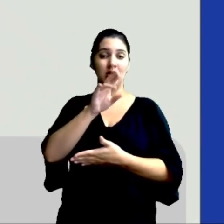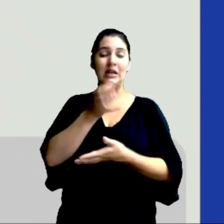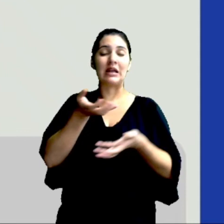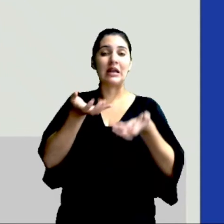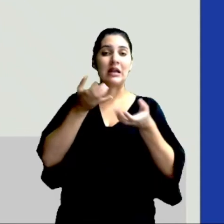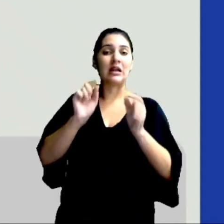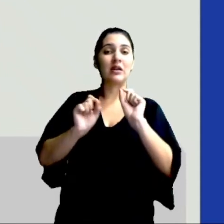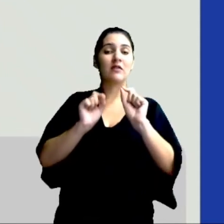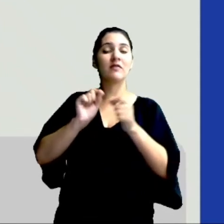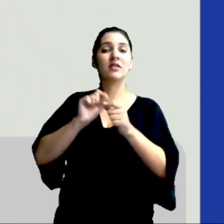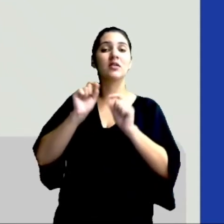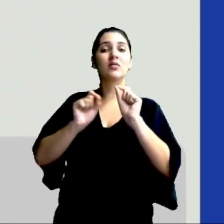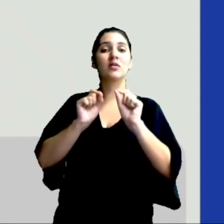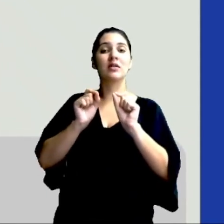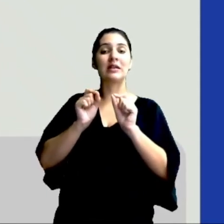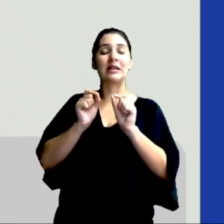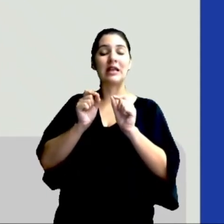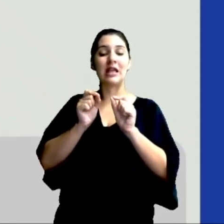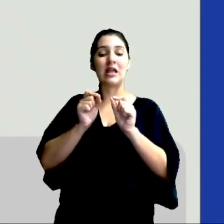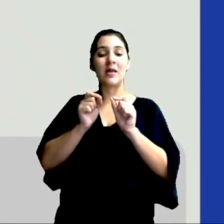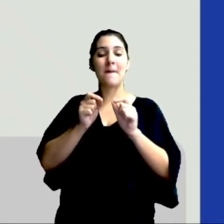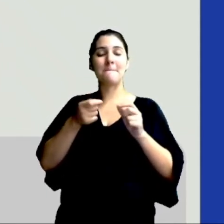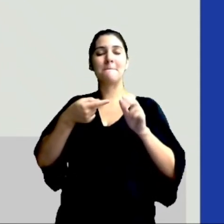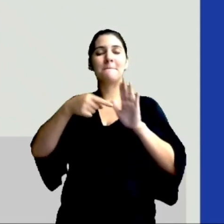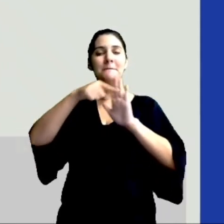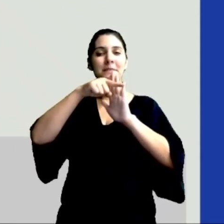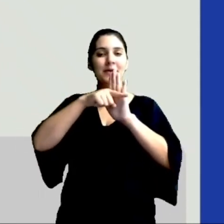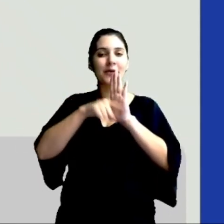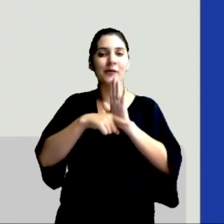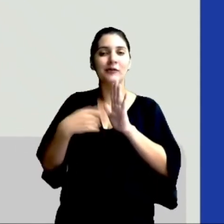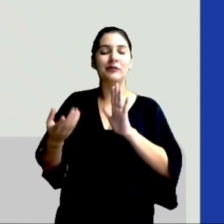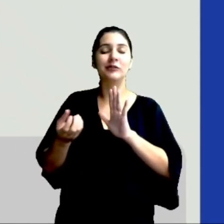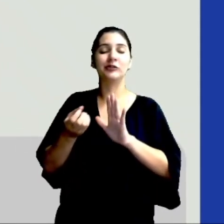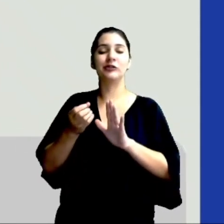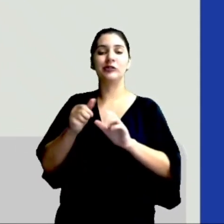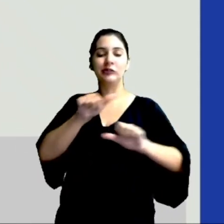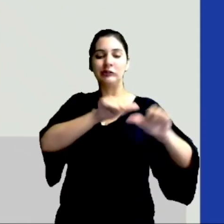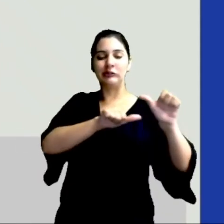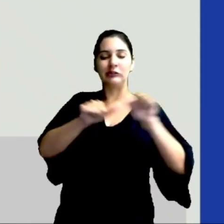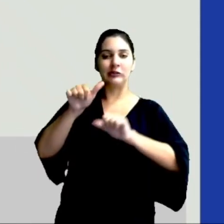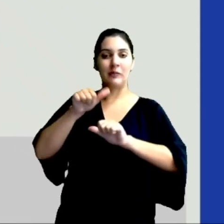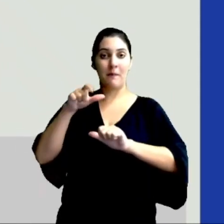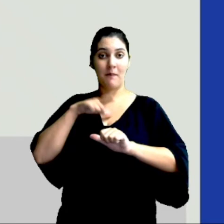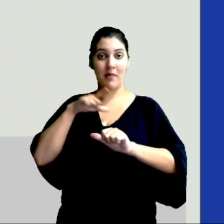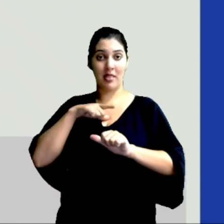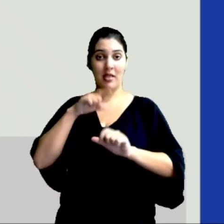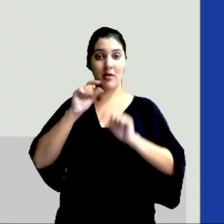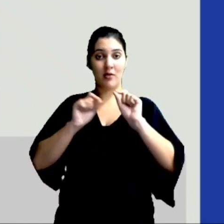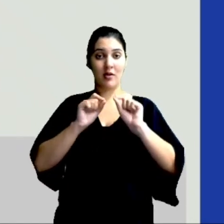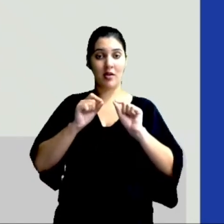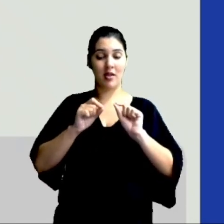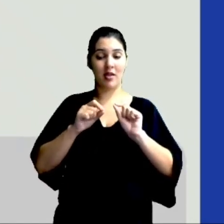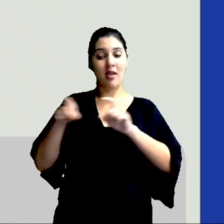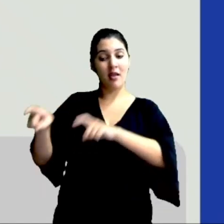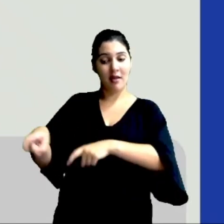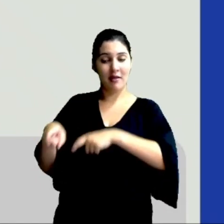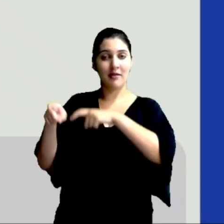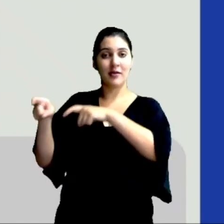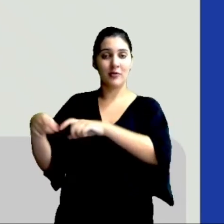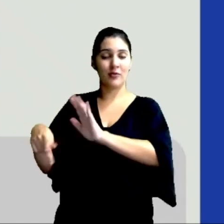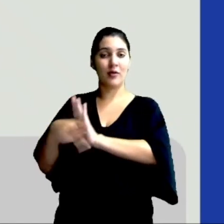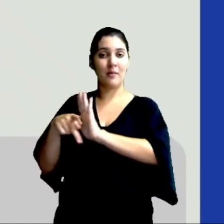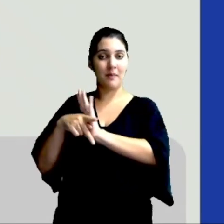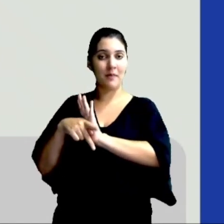querendo fazer, né, essa canalização, né, esse tipo de transposição para atender a sua agricultura